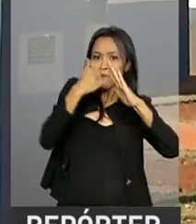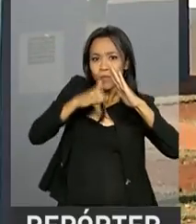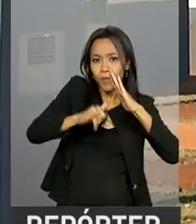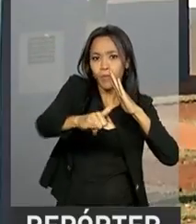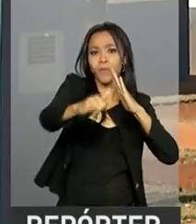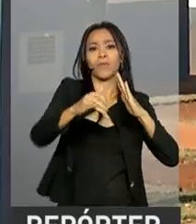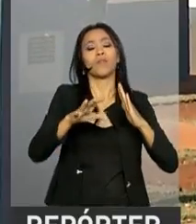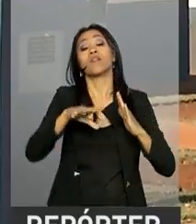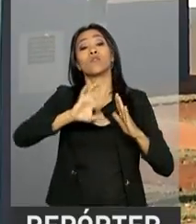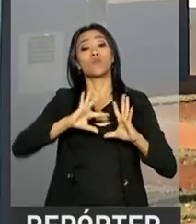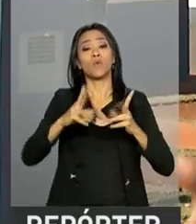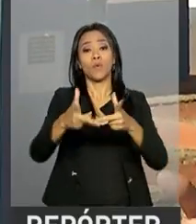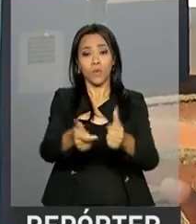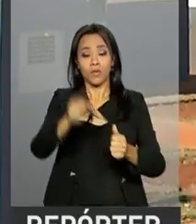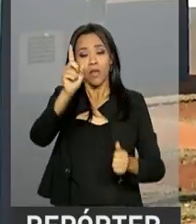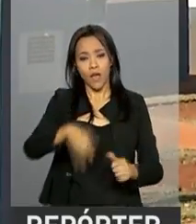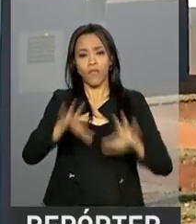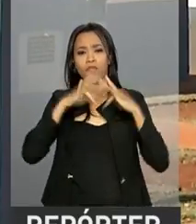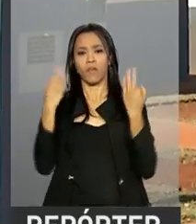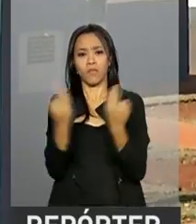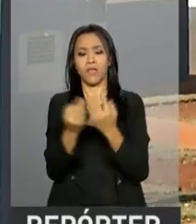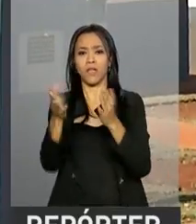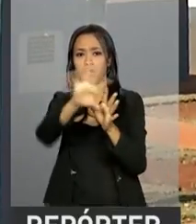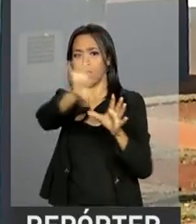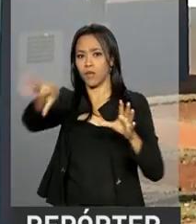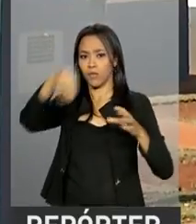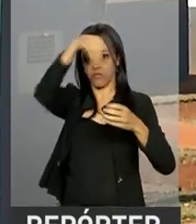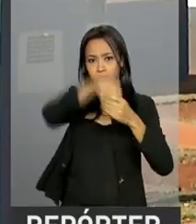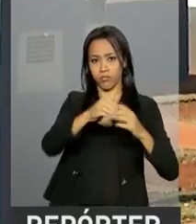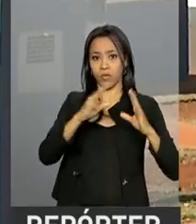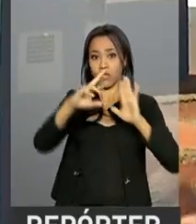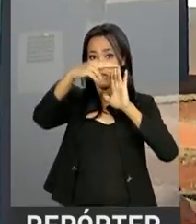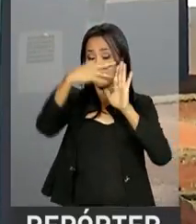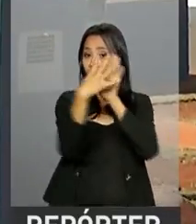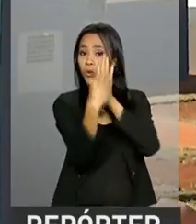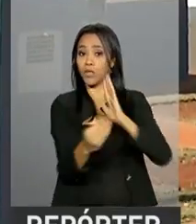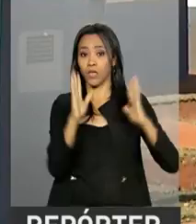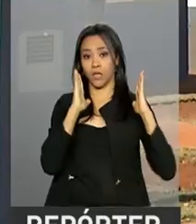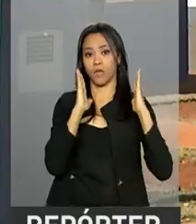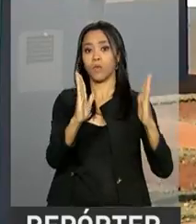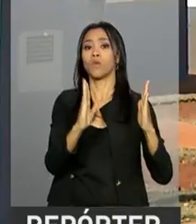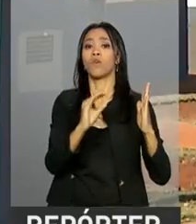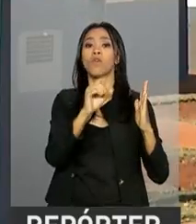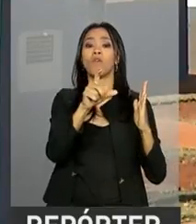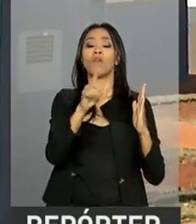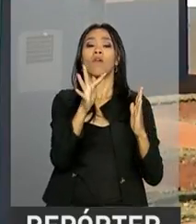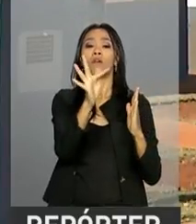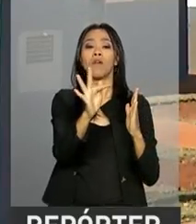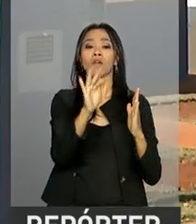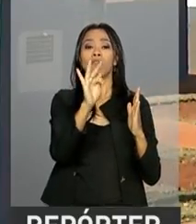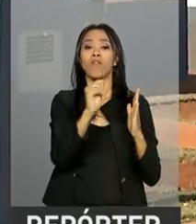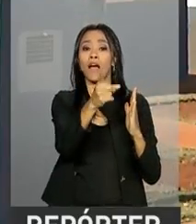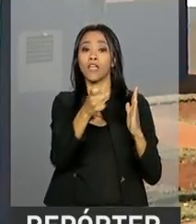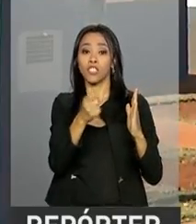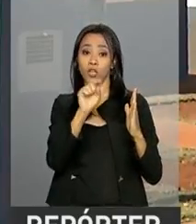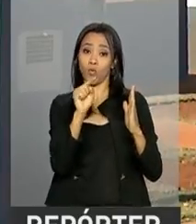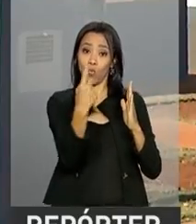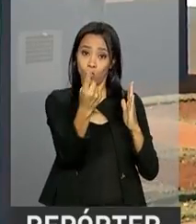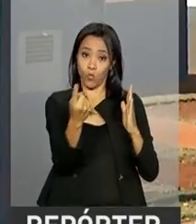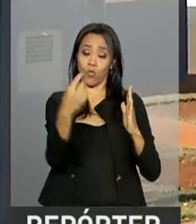beneficiadas. Todas são de família que fazem parte da faixa 1 do programa Minha Casa Minha Vida, com renda familiar bruta de